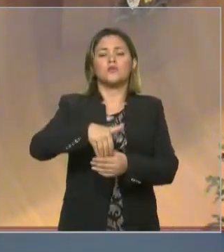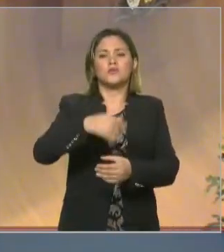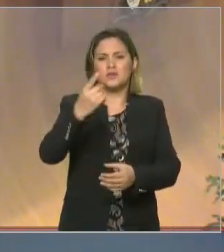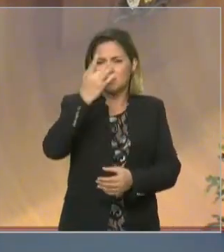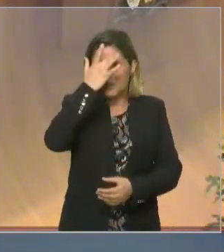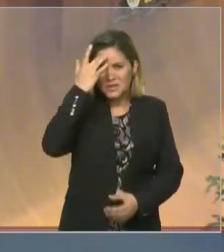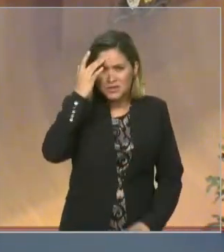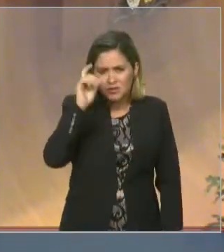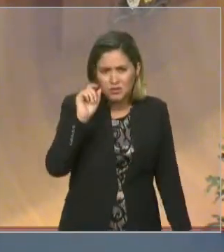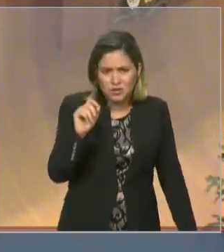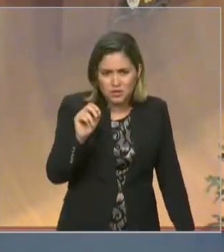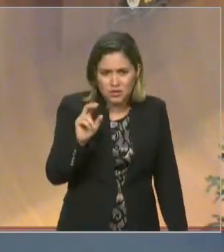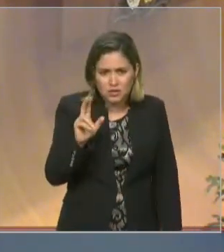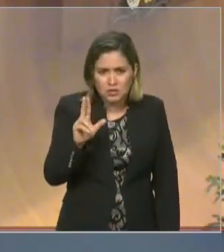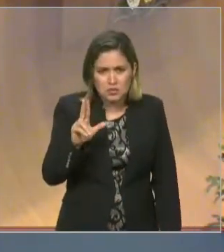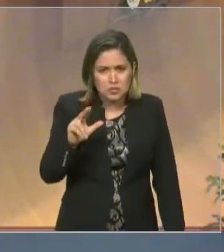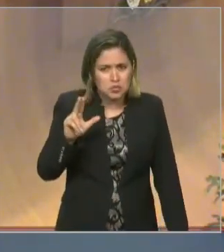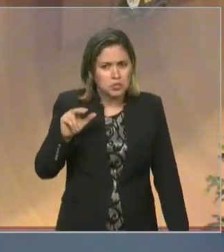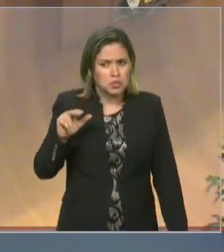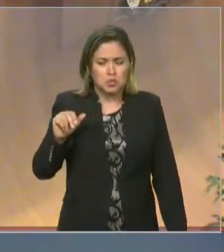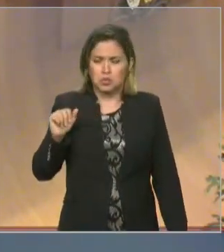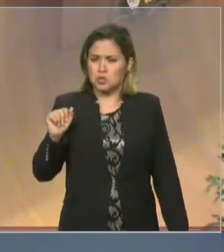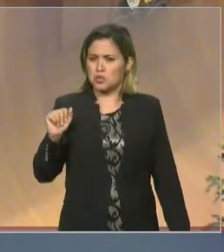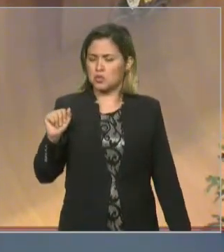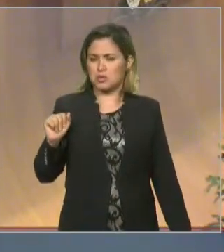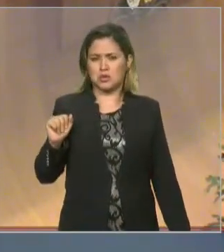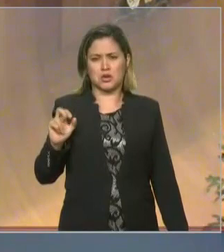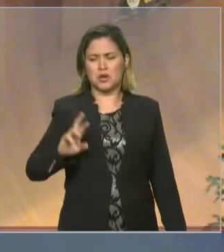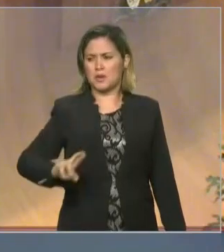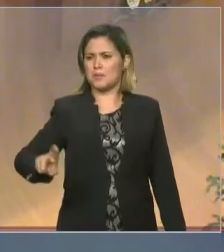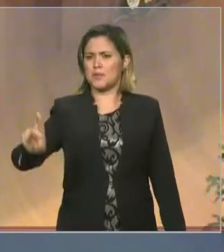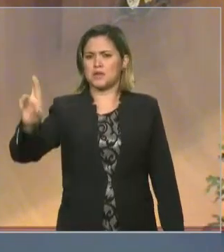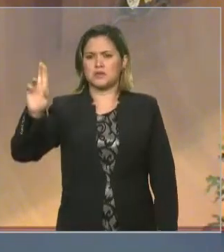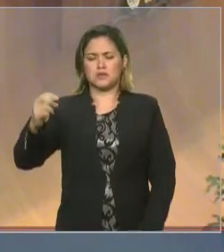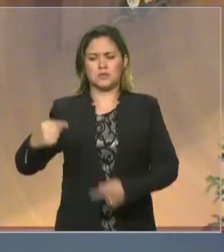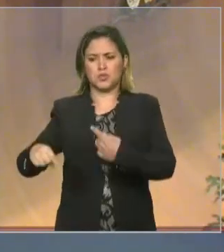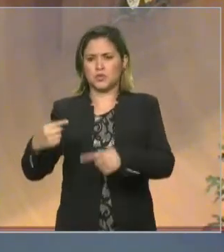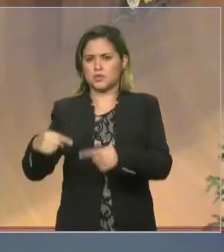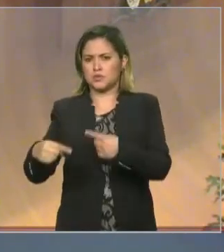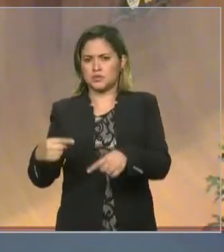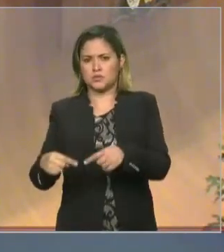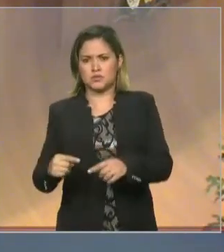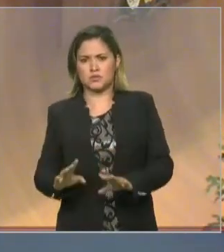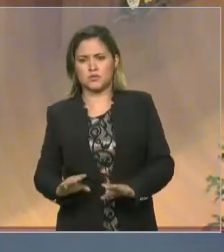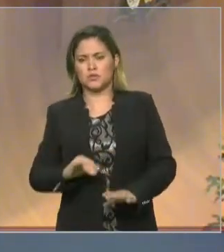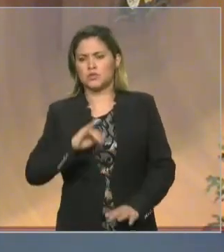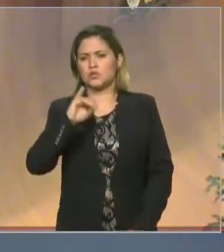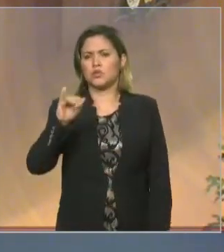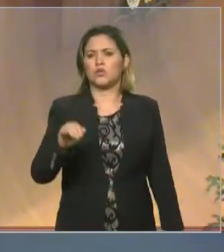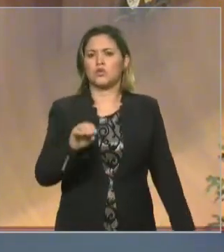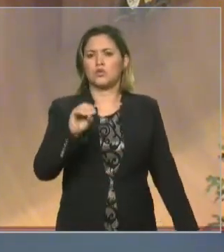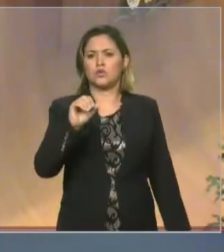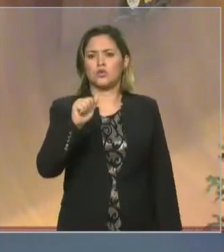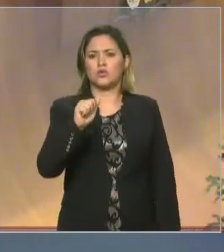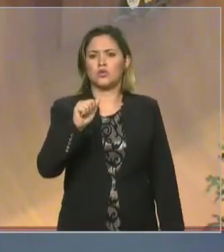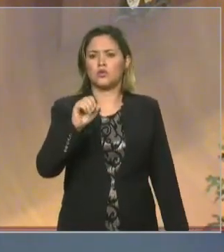teve expressividade cultural, política e jurídica. João Braulio